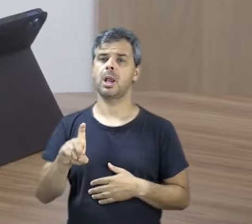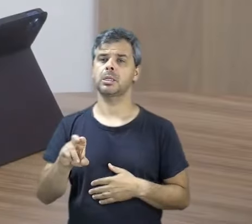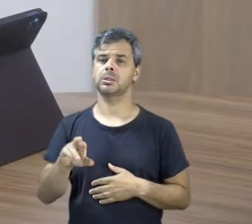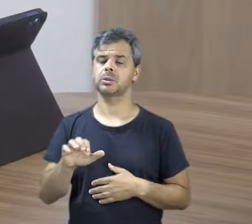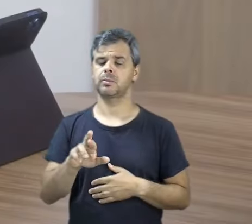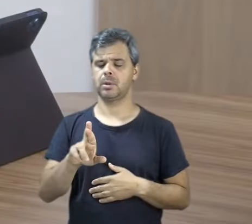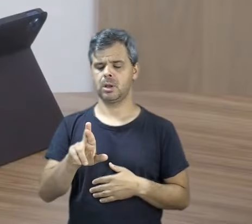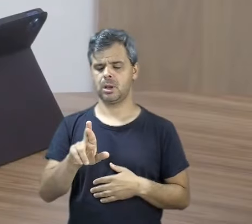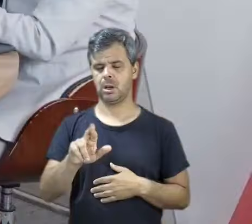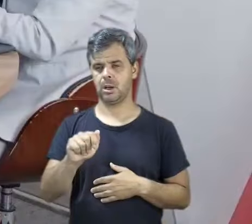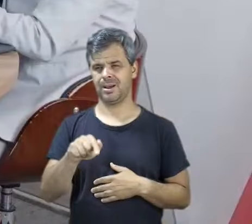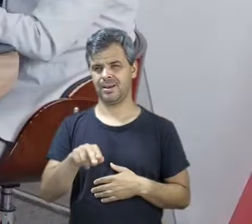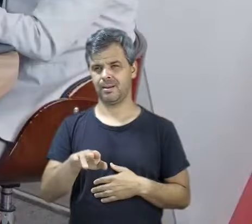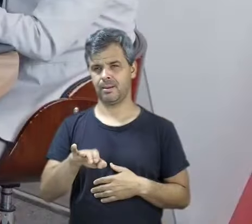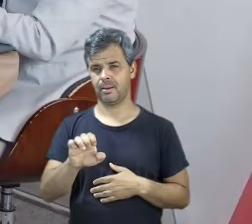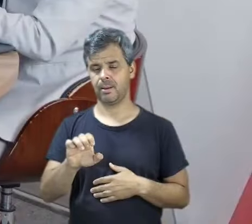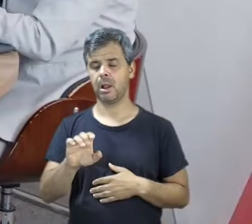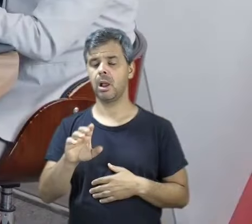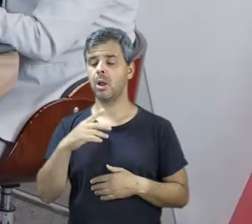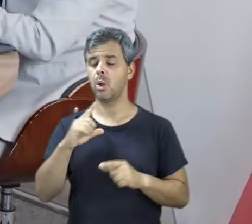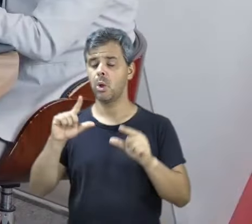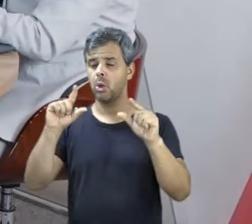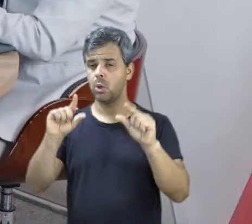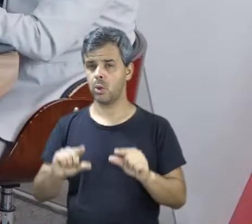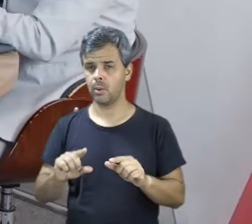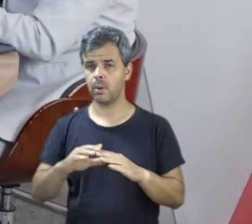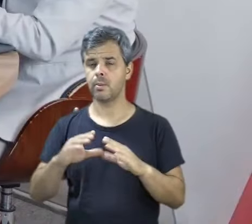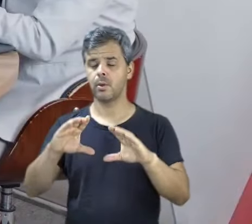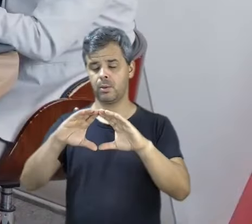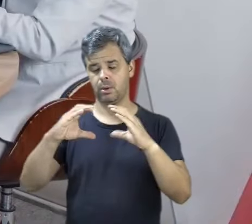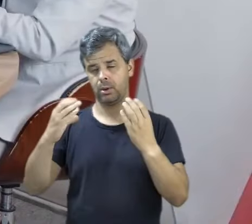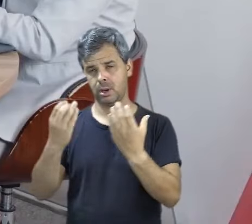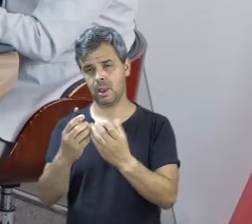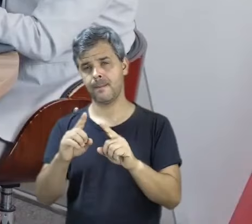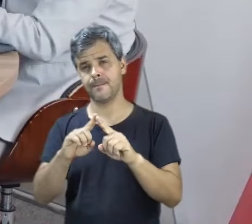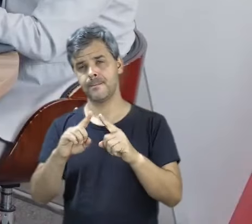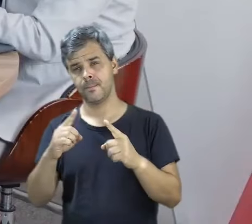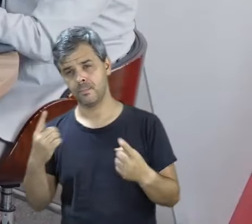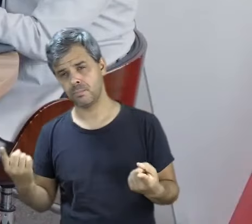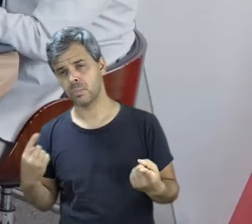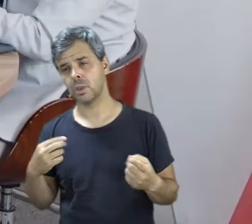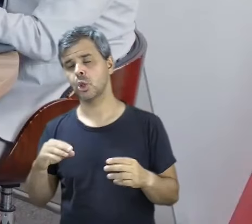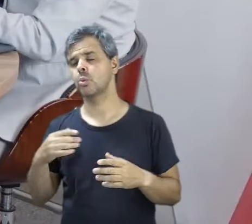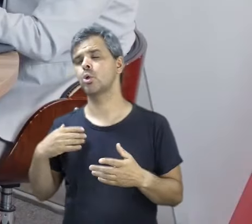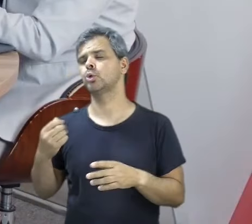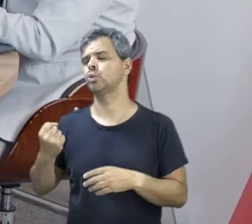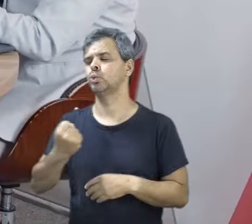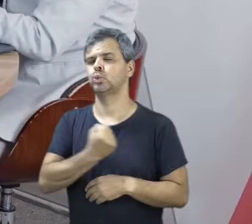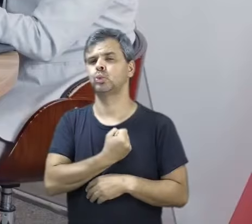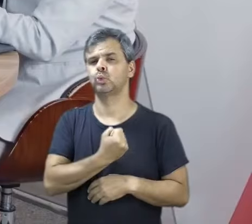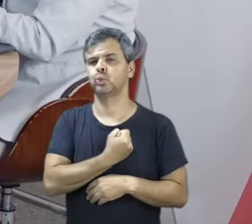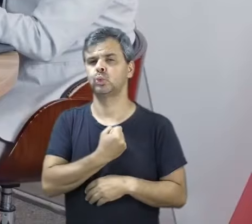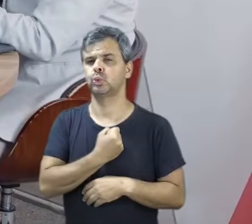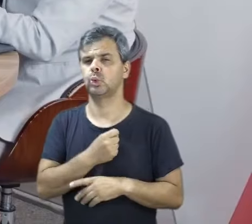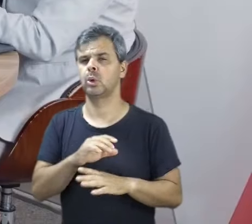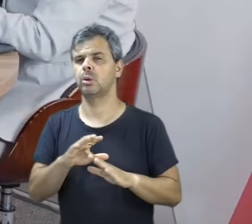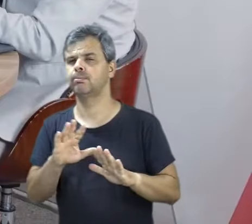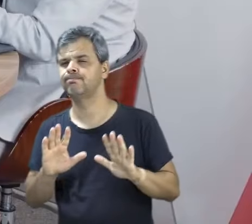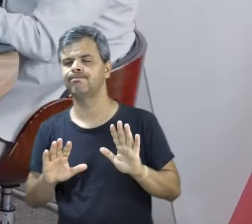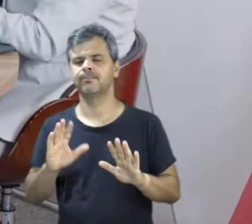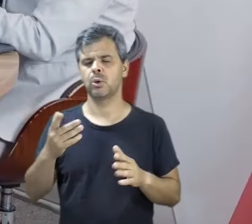Raquel, trazendo um pouco do que foi a conferência, mas ainda sem todos os números, né? Fazendo mais